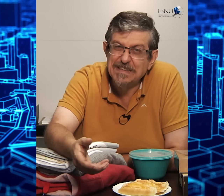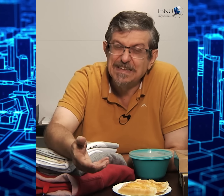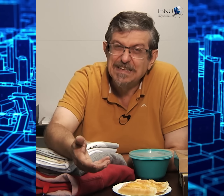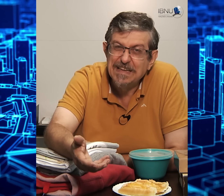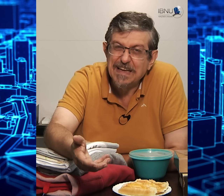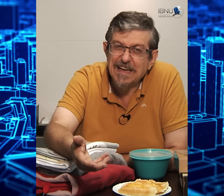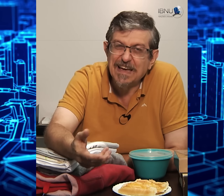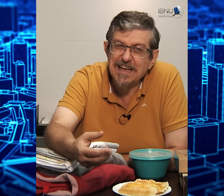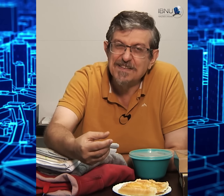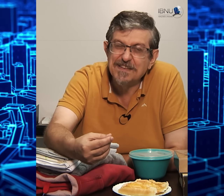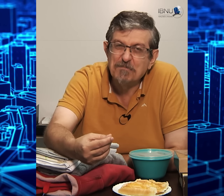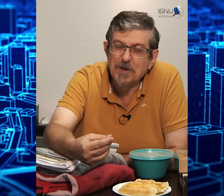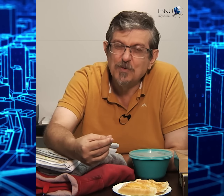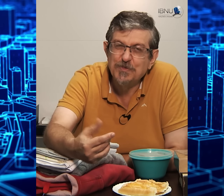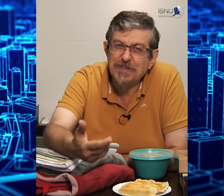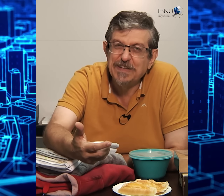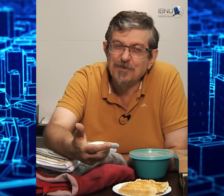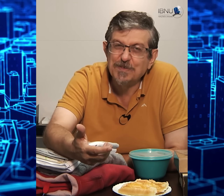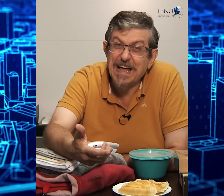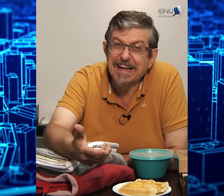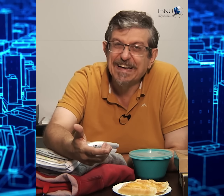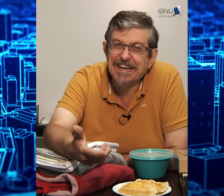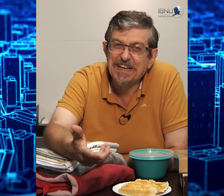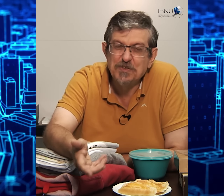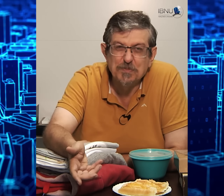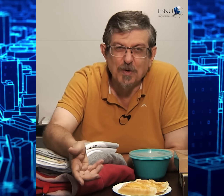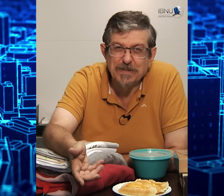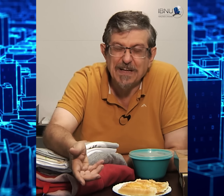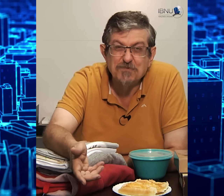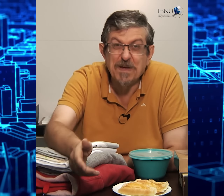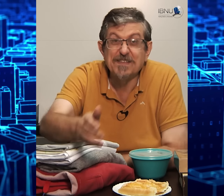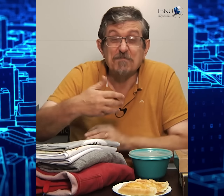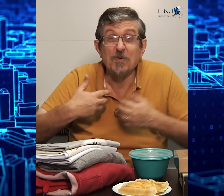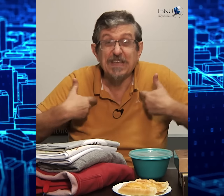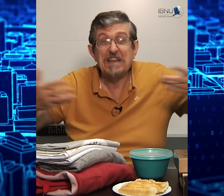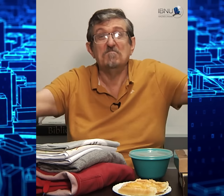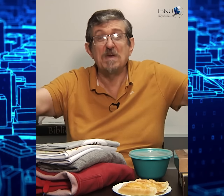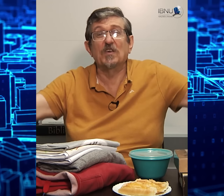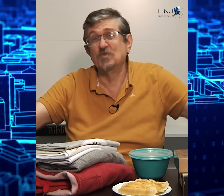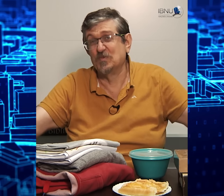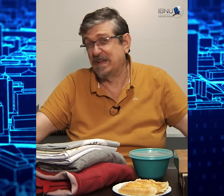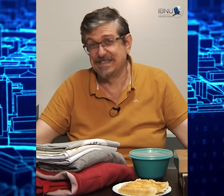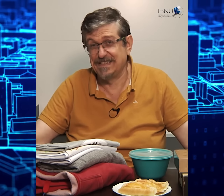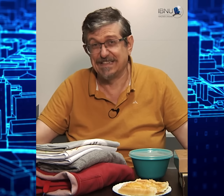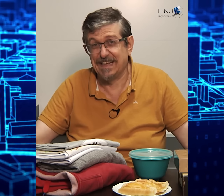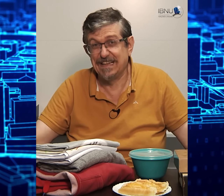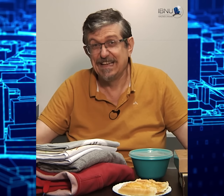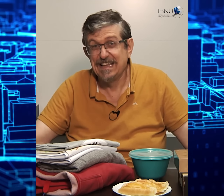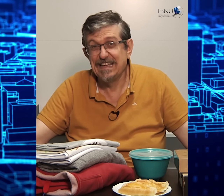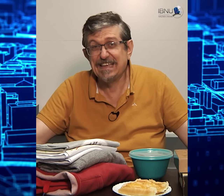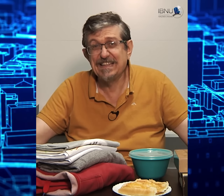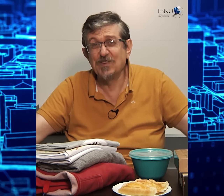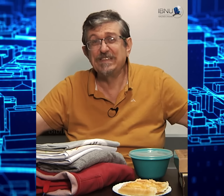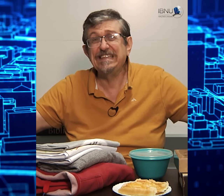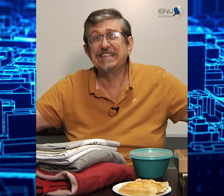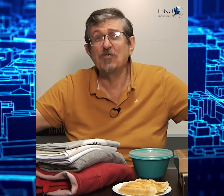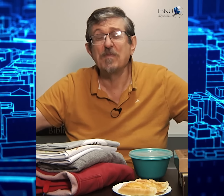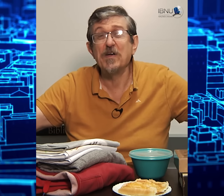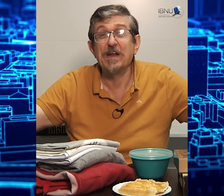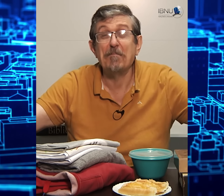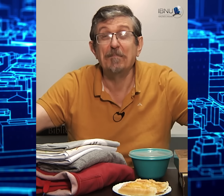coração que recebeu de Deus a grande bondade, percebeu que ele mesmo não merecia nada e que Deus